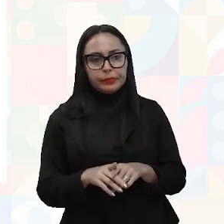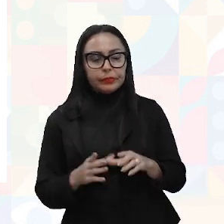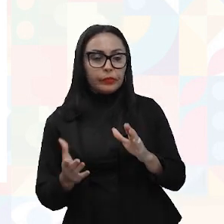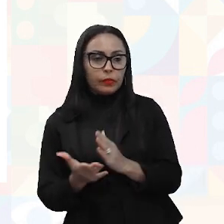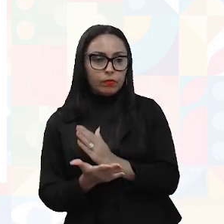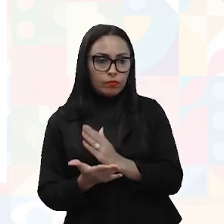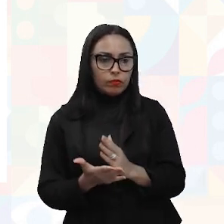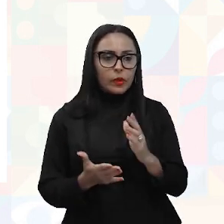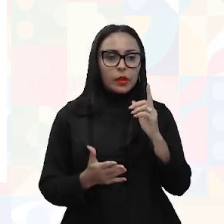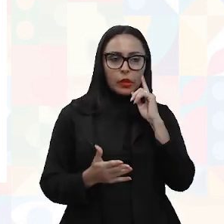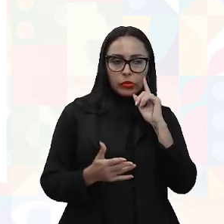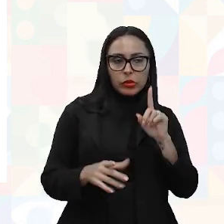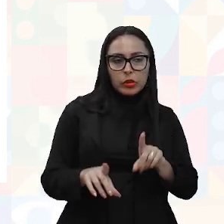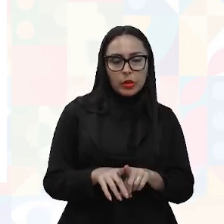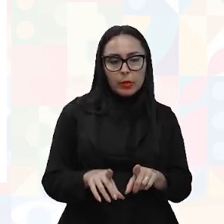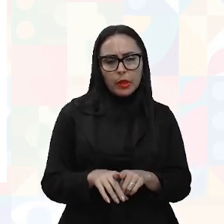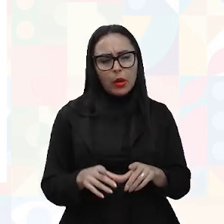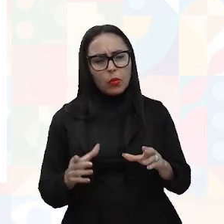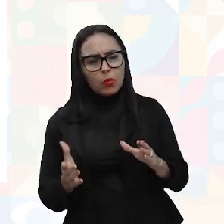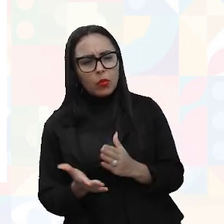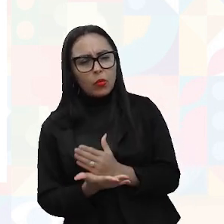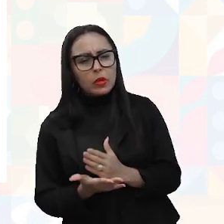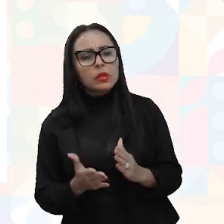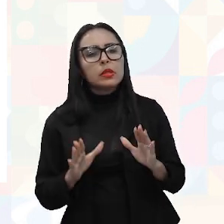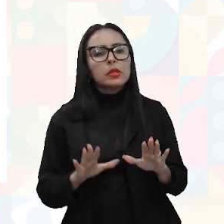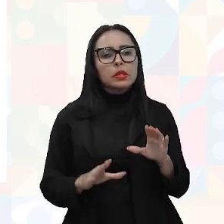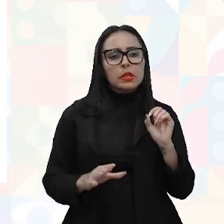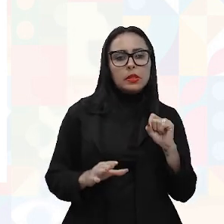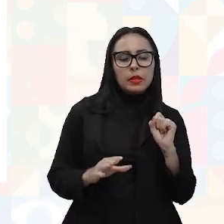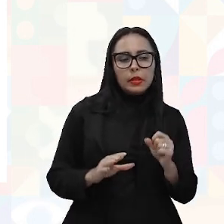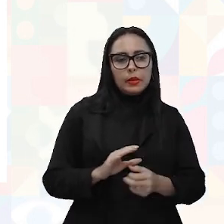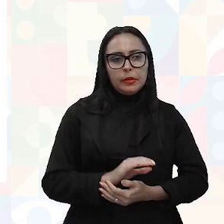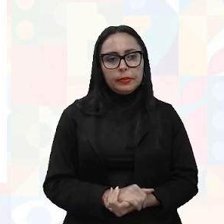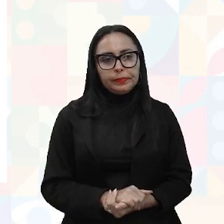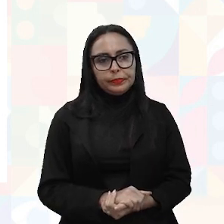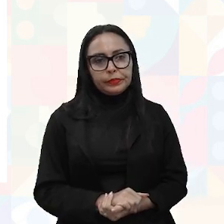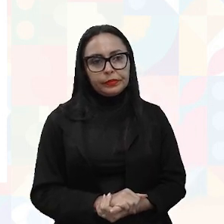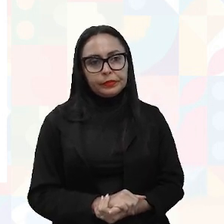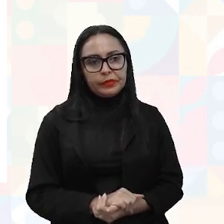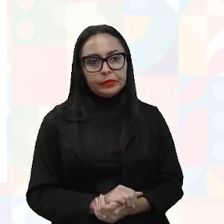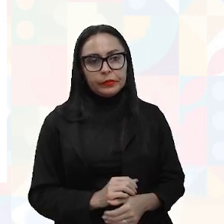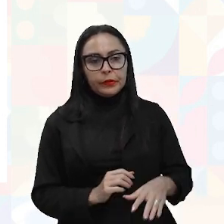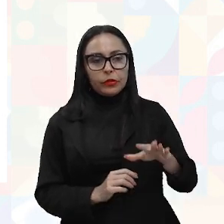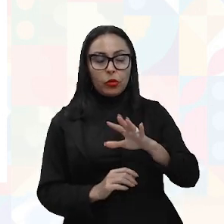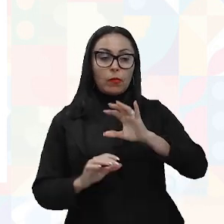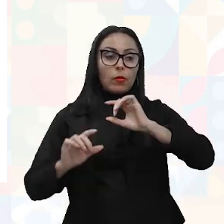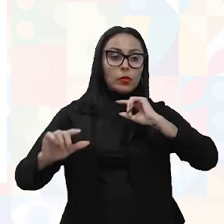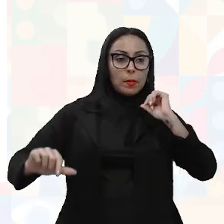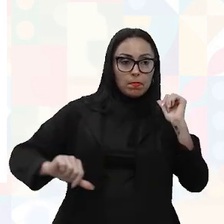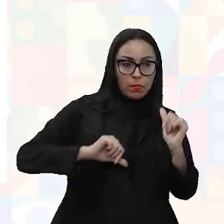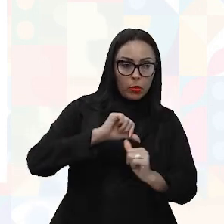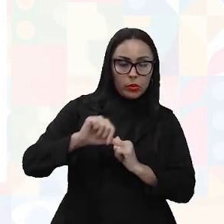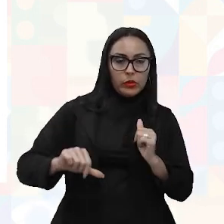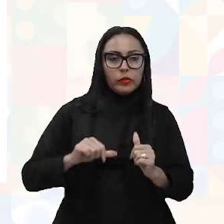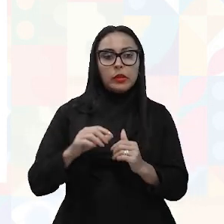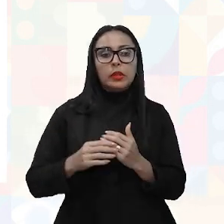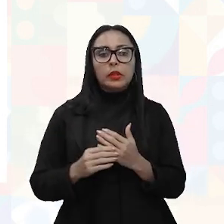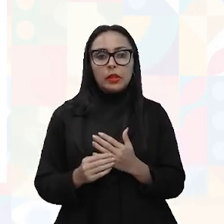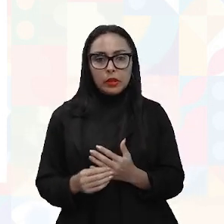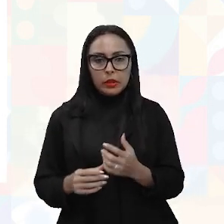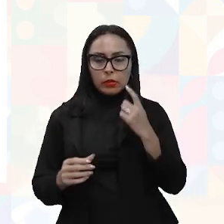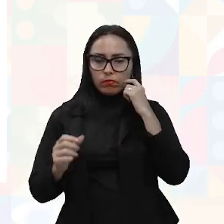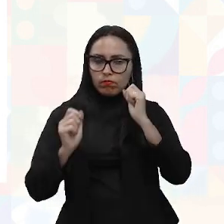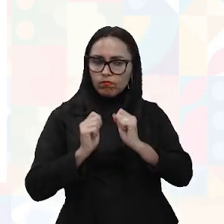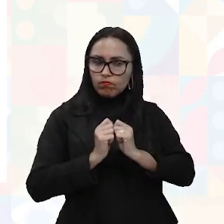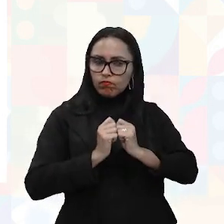nem interagem, salvo algumas exceções, sei lá, você decide a vida. No jogo, não. No jogo, você modifica a narrativa. Então, o jogo tem amplas